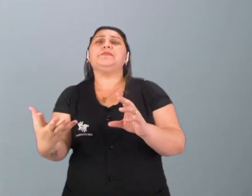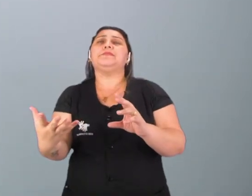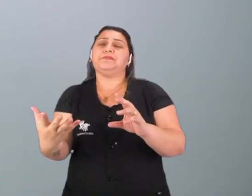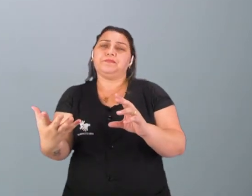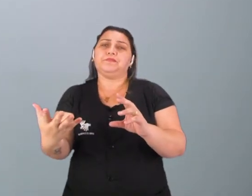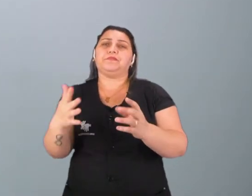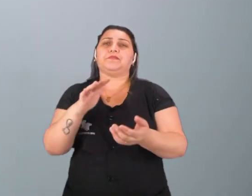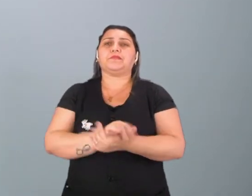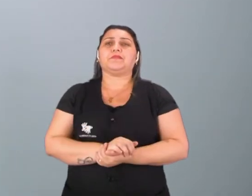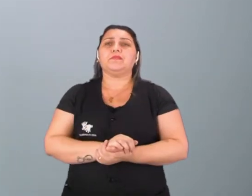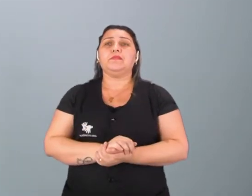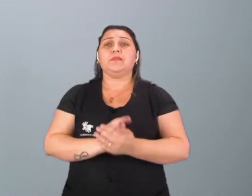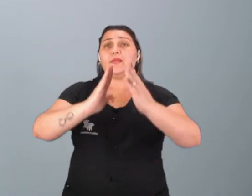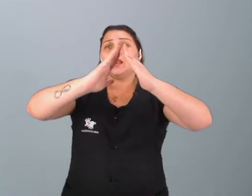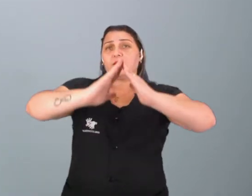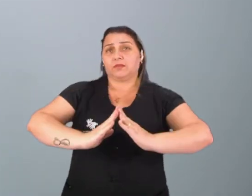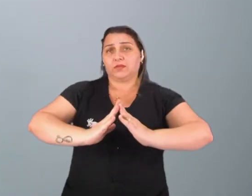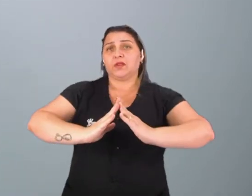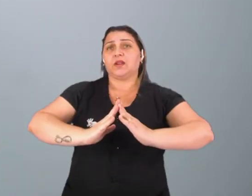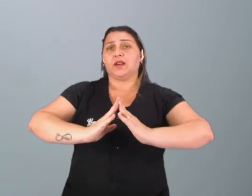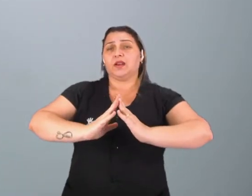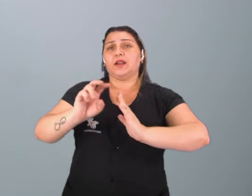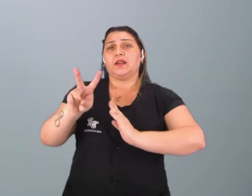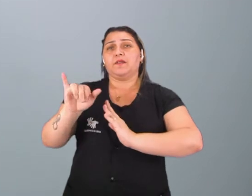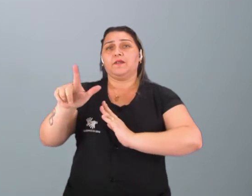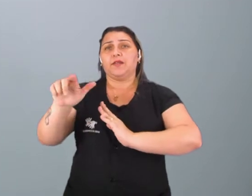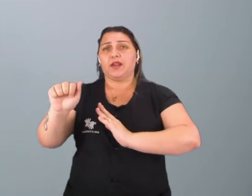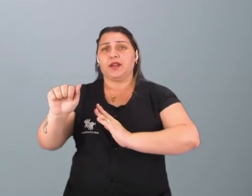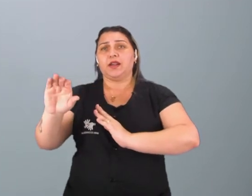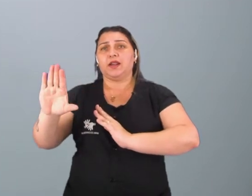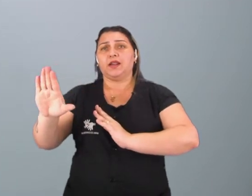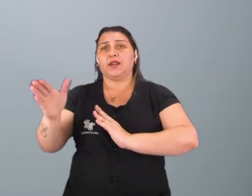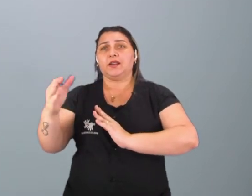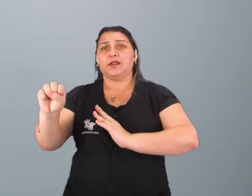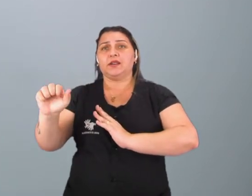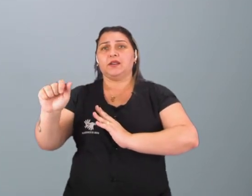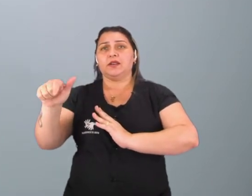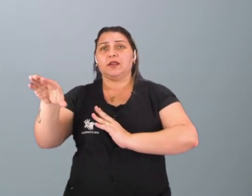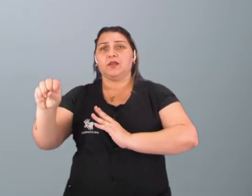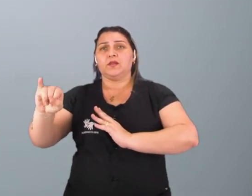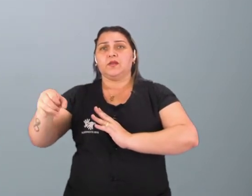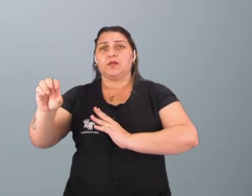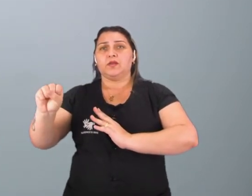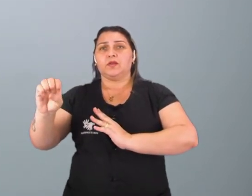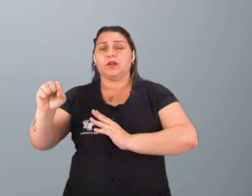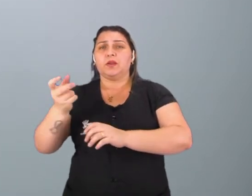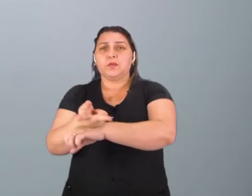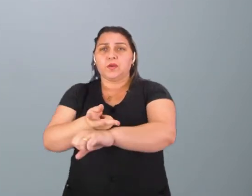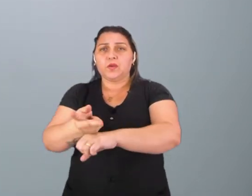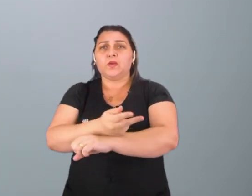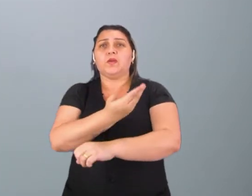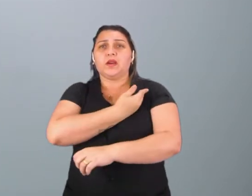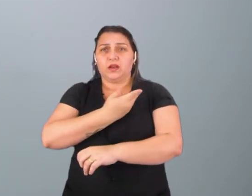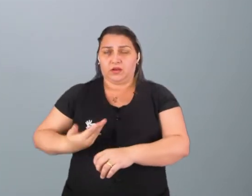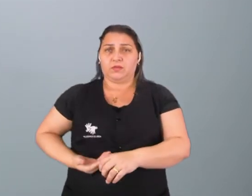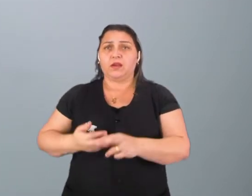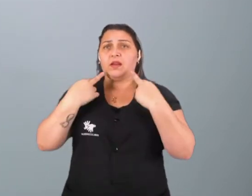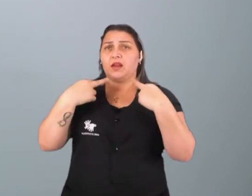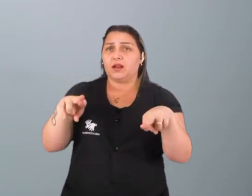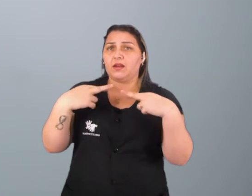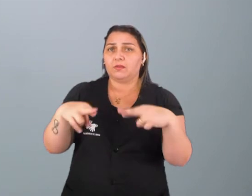leitor escolhe o que quer ler, por isso não precisa ler tudo o que está escrito no jornal para se informar. Aqui a gente tem uma questão